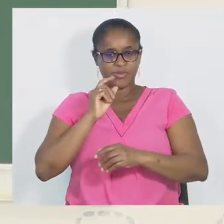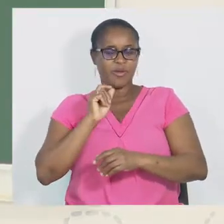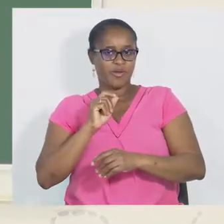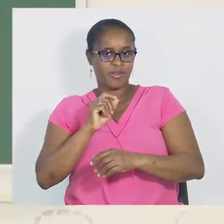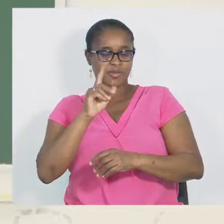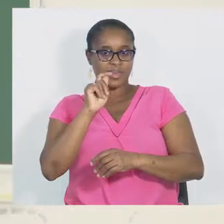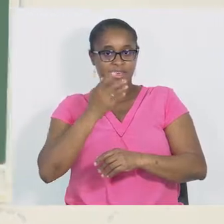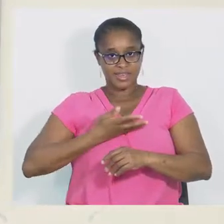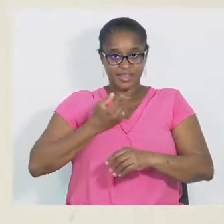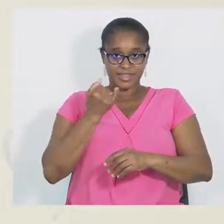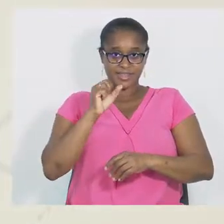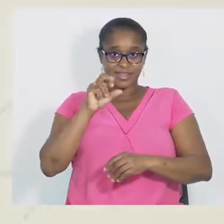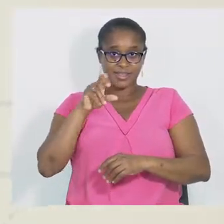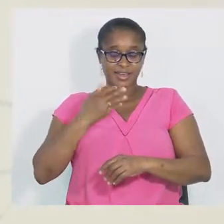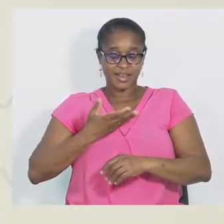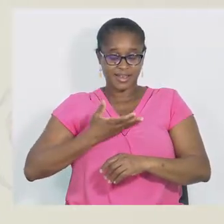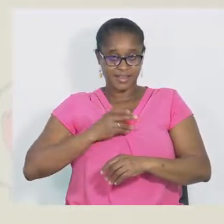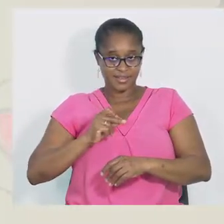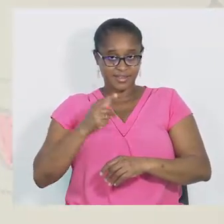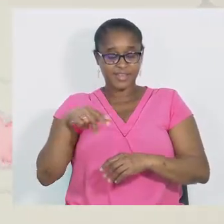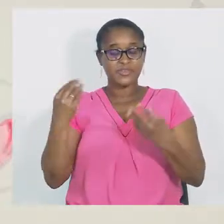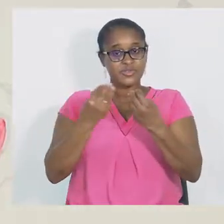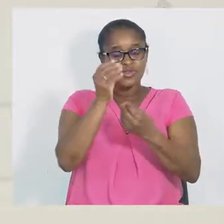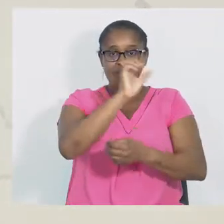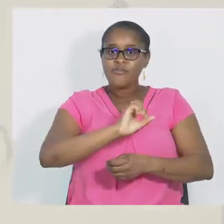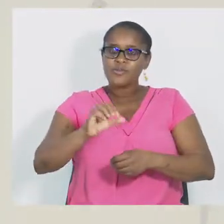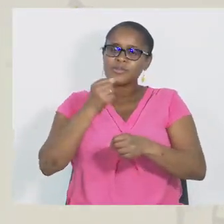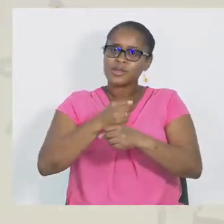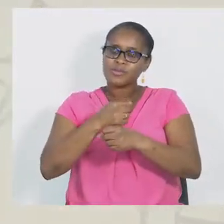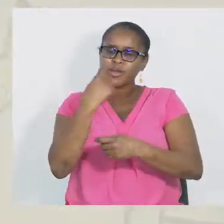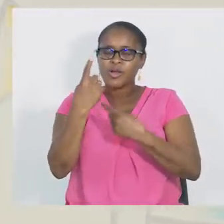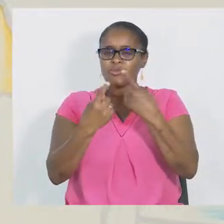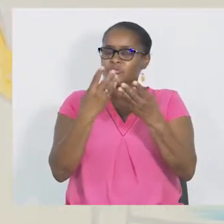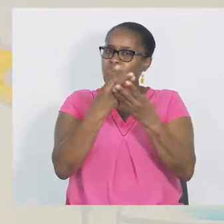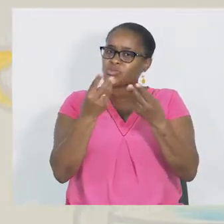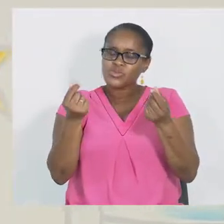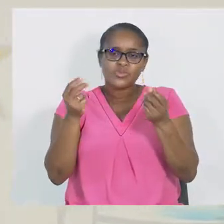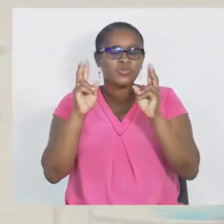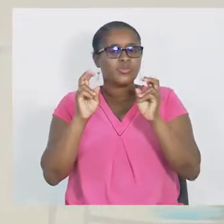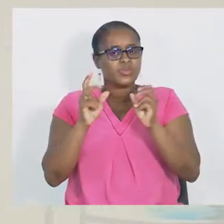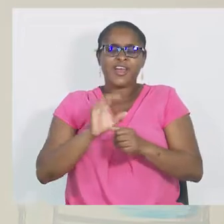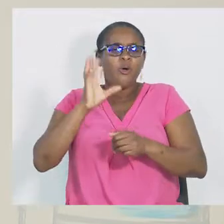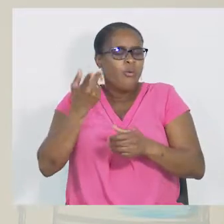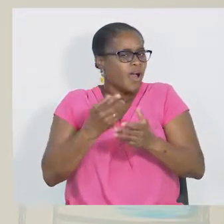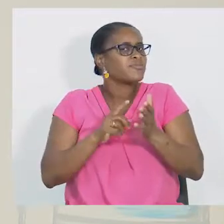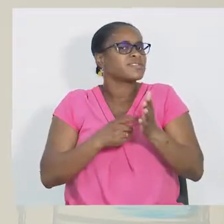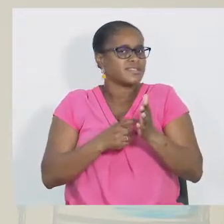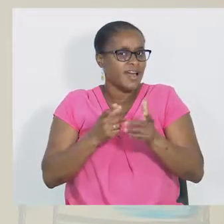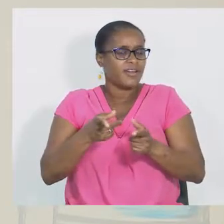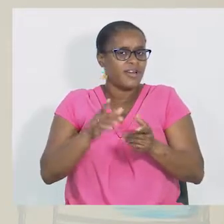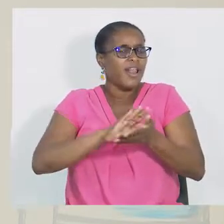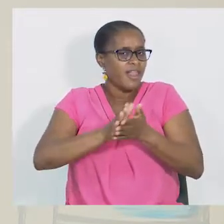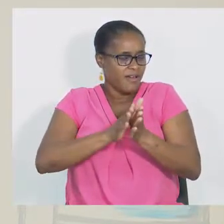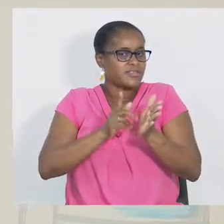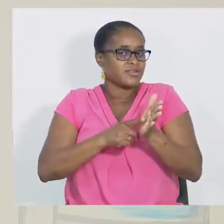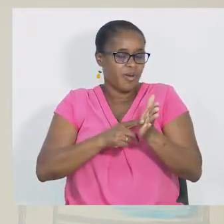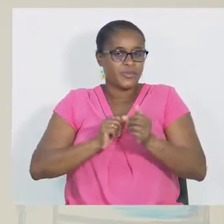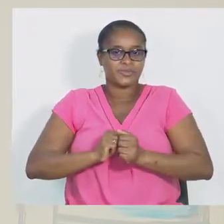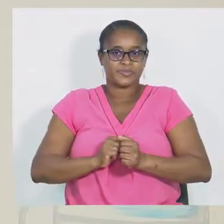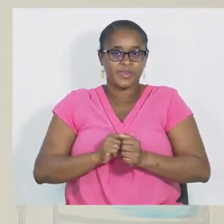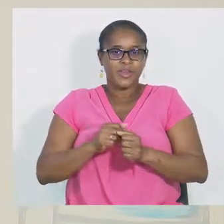Hildegarda Brito, vou estar aqui convosco para trabalharmos alguns conteúdos. E como vocês sabem, no ano passado não terminaram